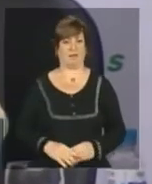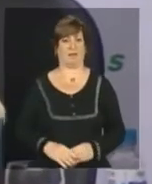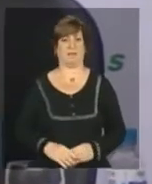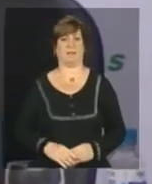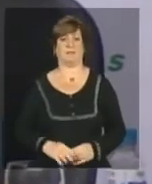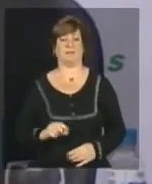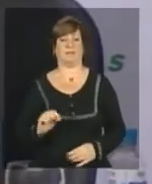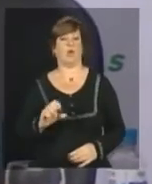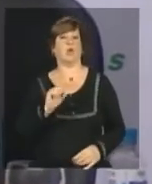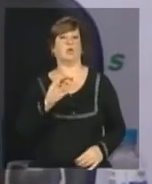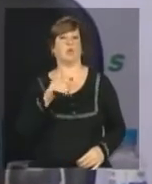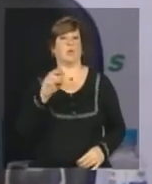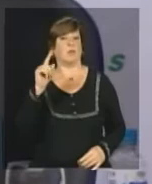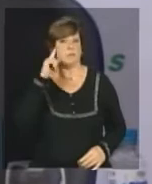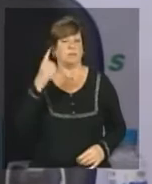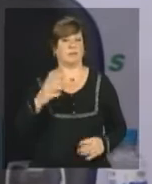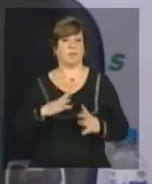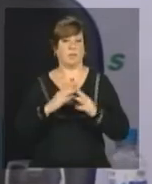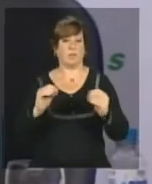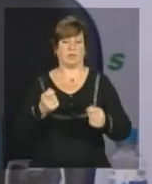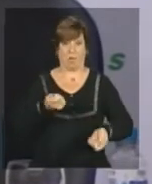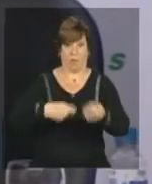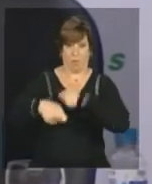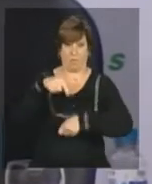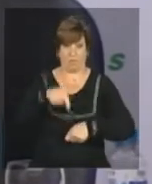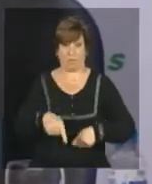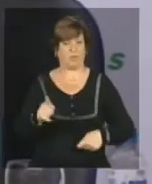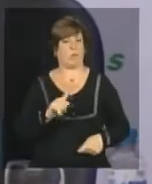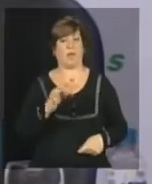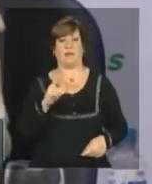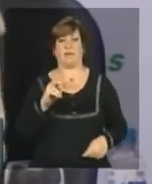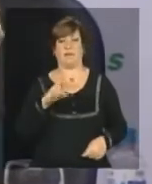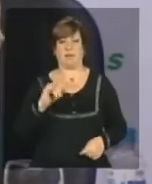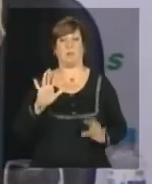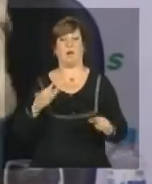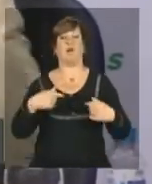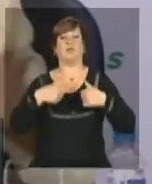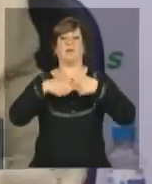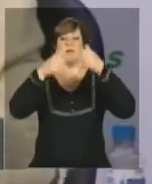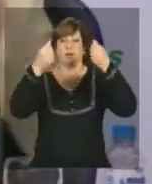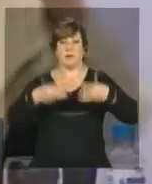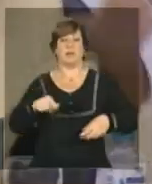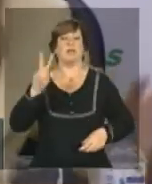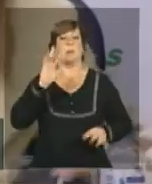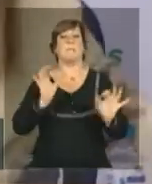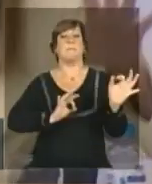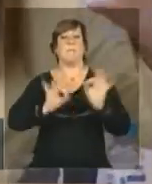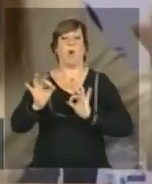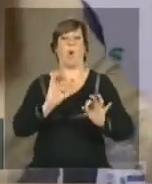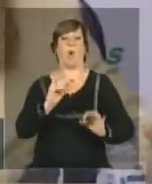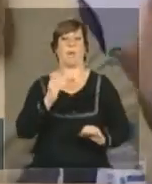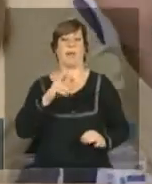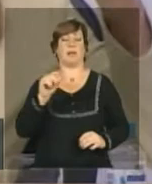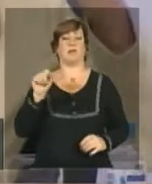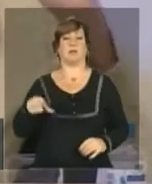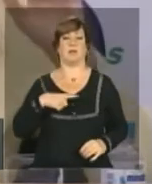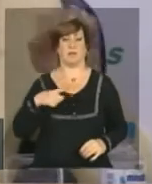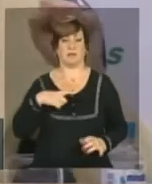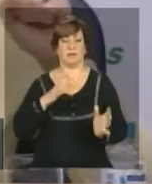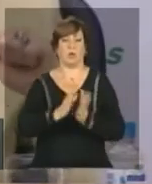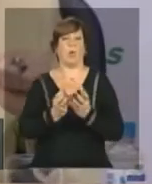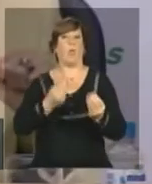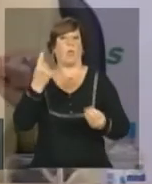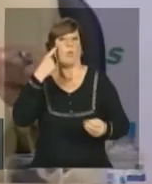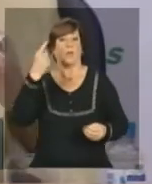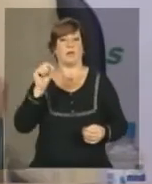A solução econômica do gás energia não é trivial. Mas eu estou falando aqui em projeto e operação no EIP, as